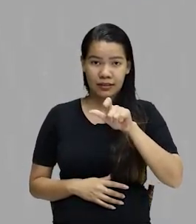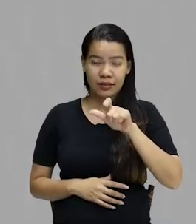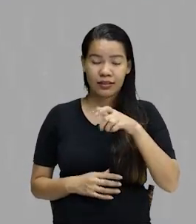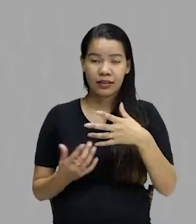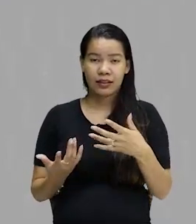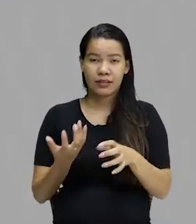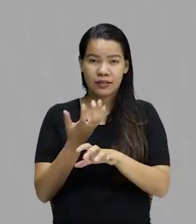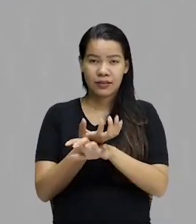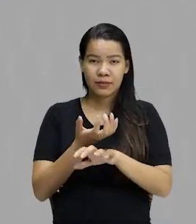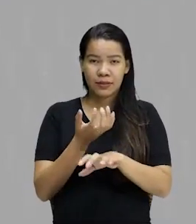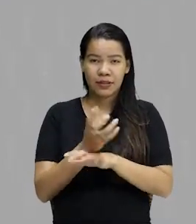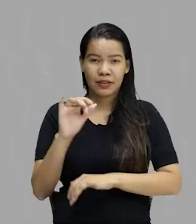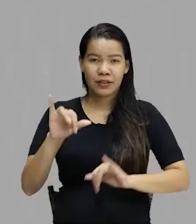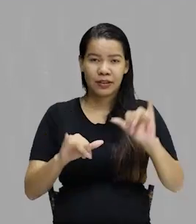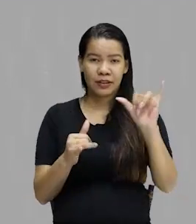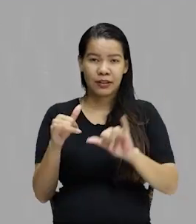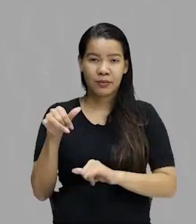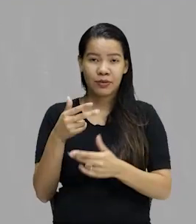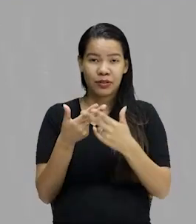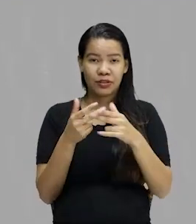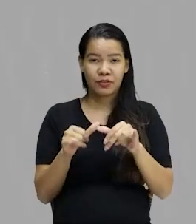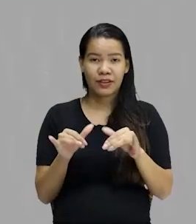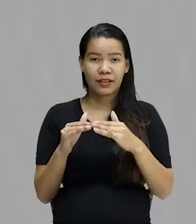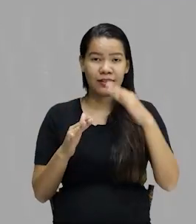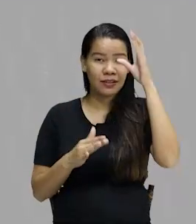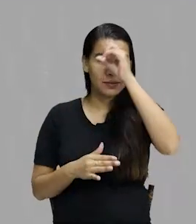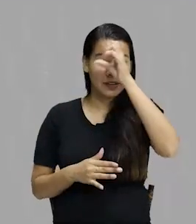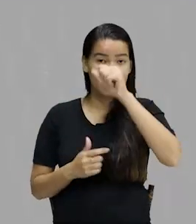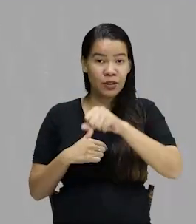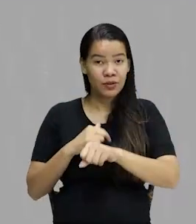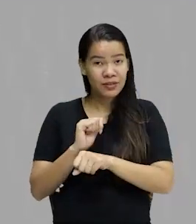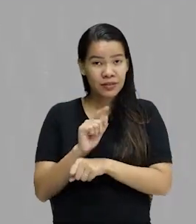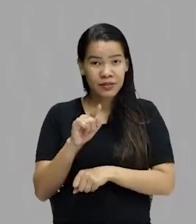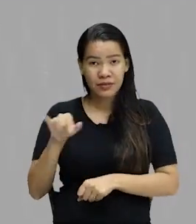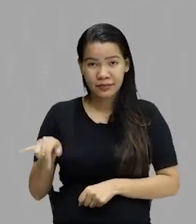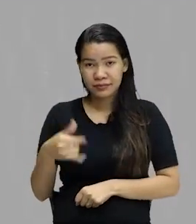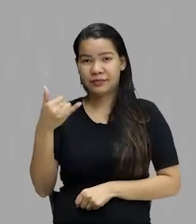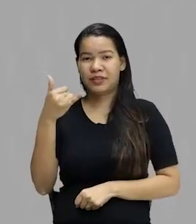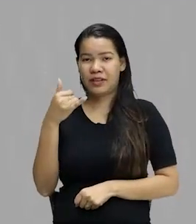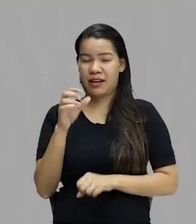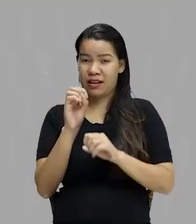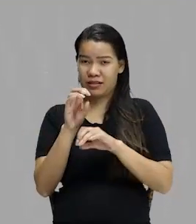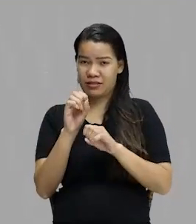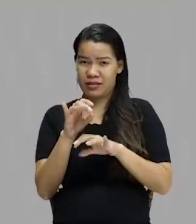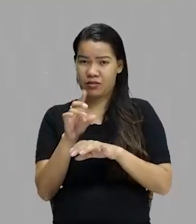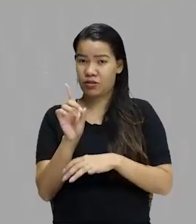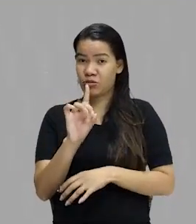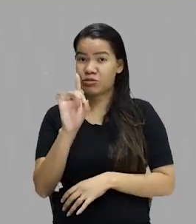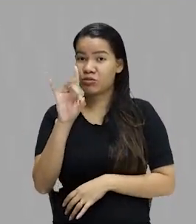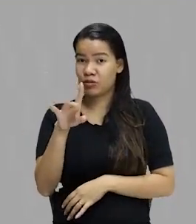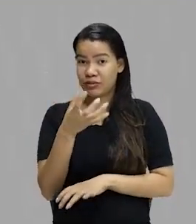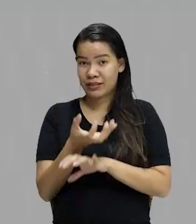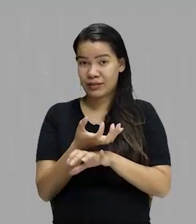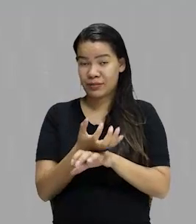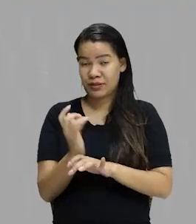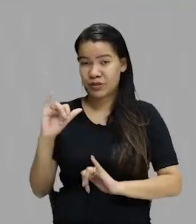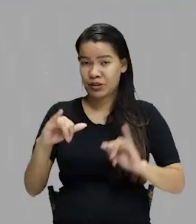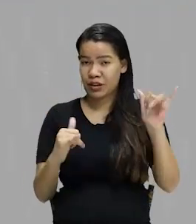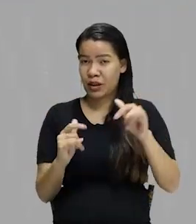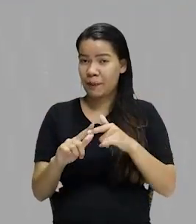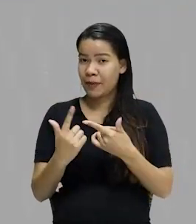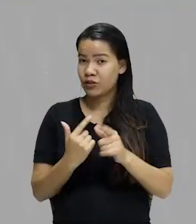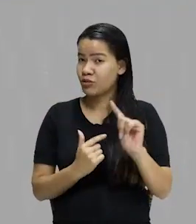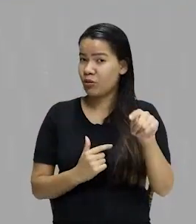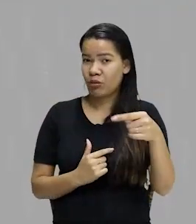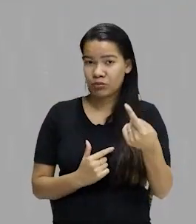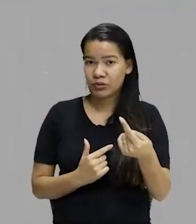Aprendendo. Turminha, espero que vocês estejam aproveitando as nossas aulas, acompanhando direitinho, não apenas as aulas de Química, mas também dos outros